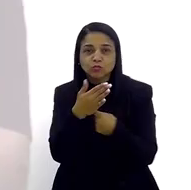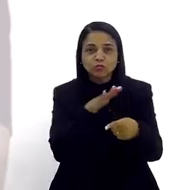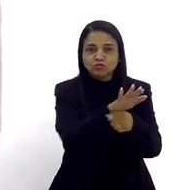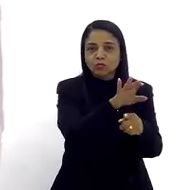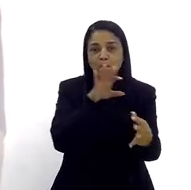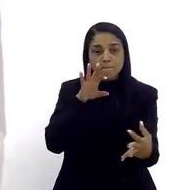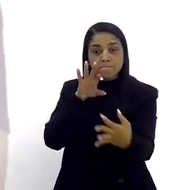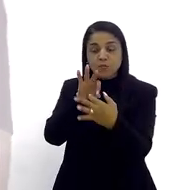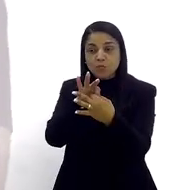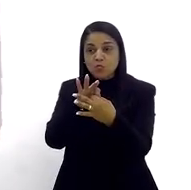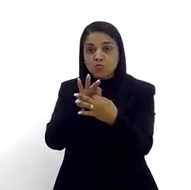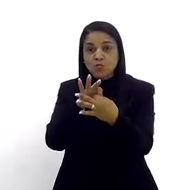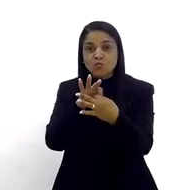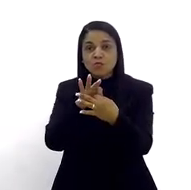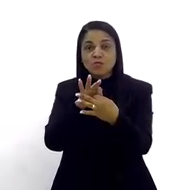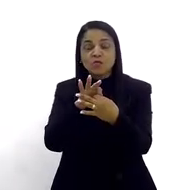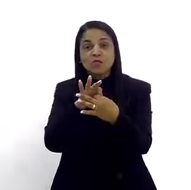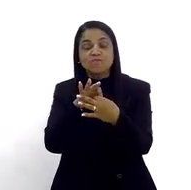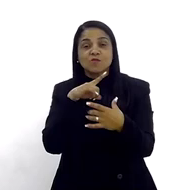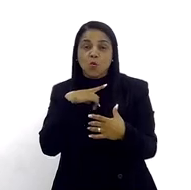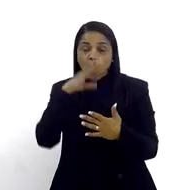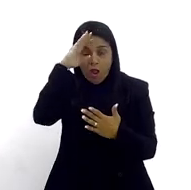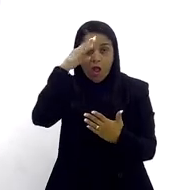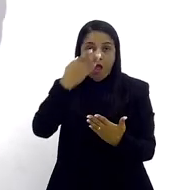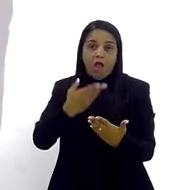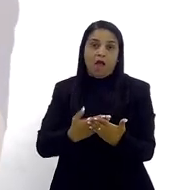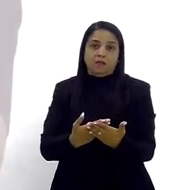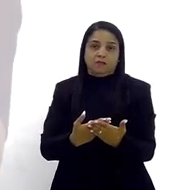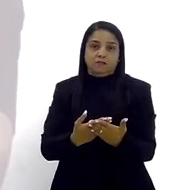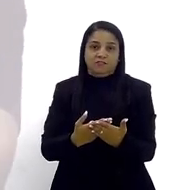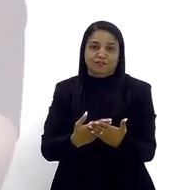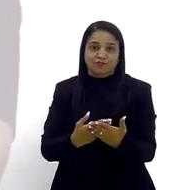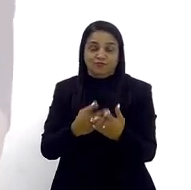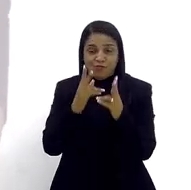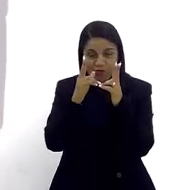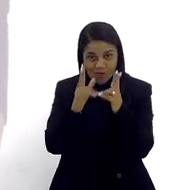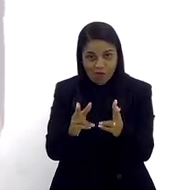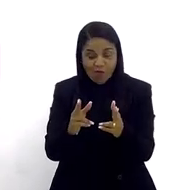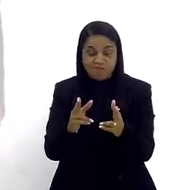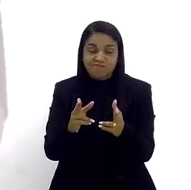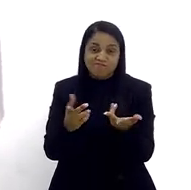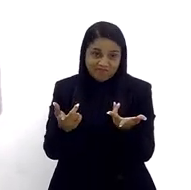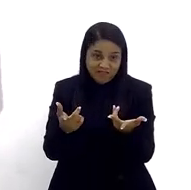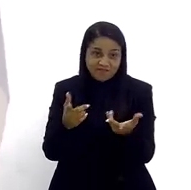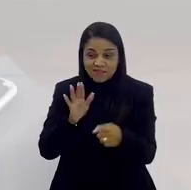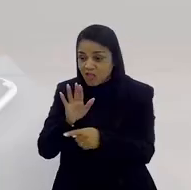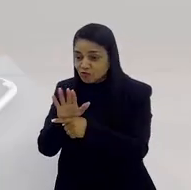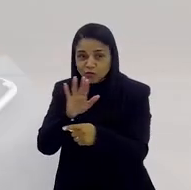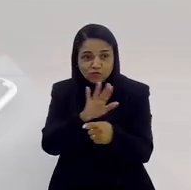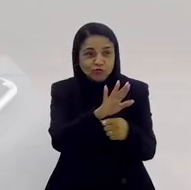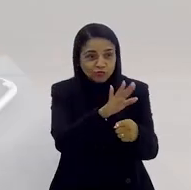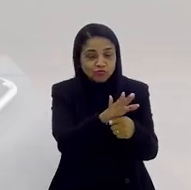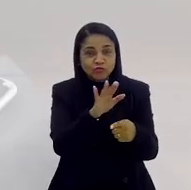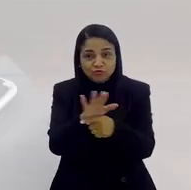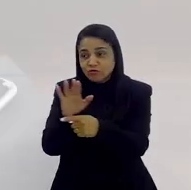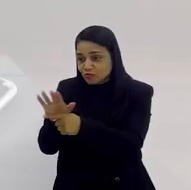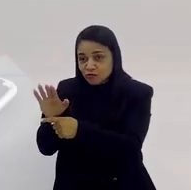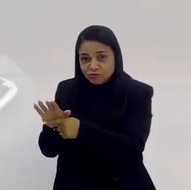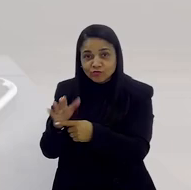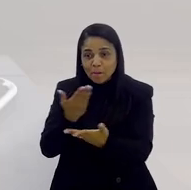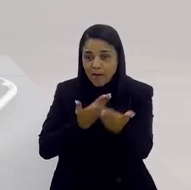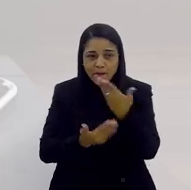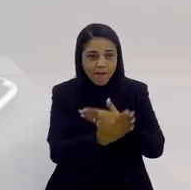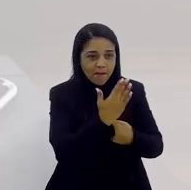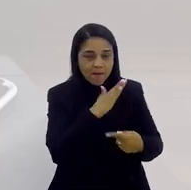de um em um aquele ditado que é um clichezão mas eu acredito ainda nele de grão em grão galinha enche o papo então é